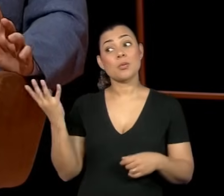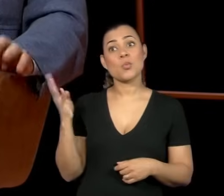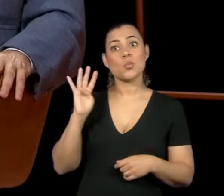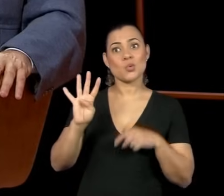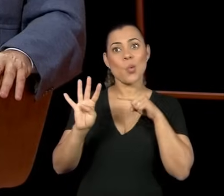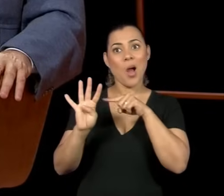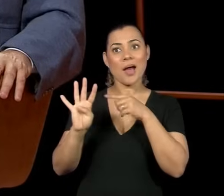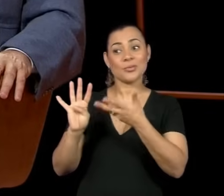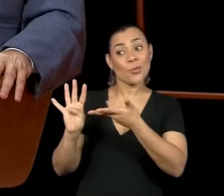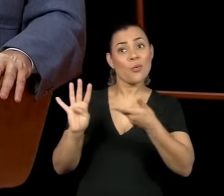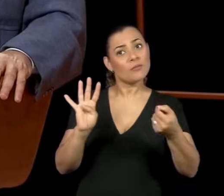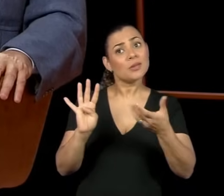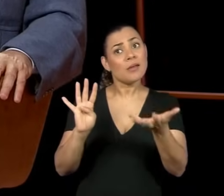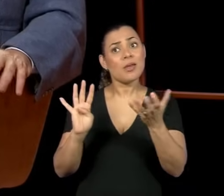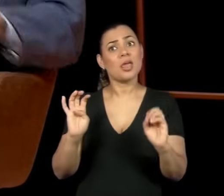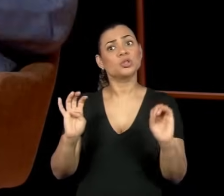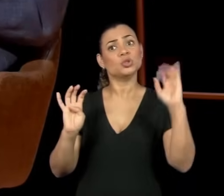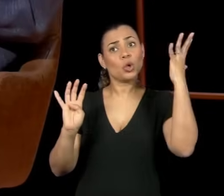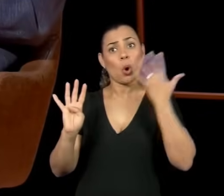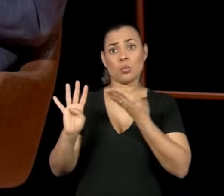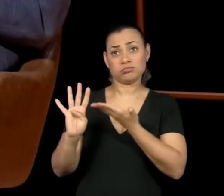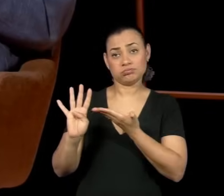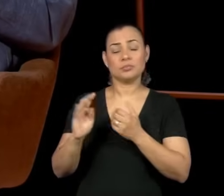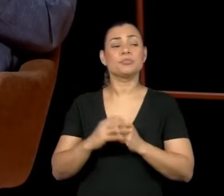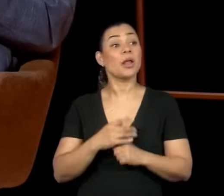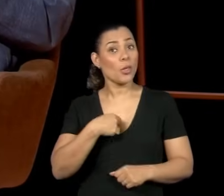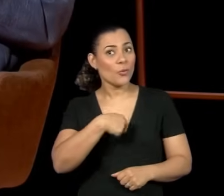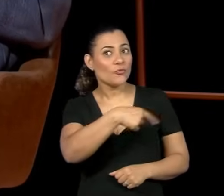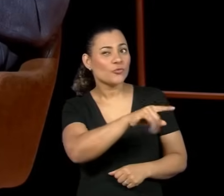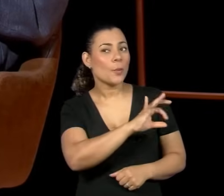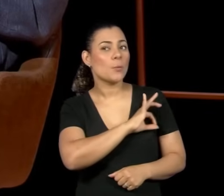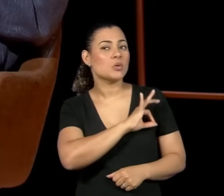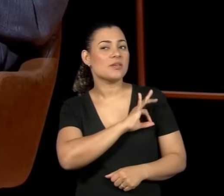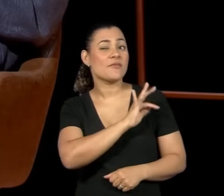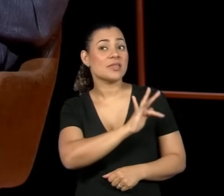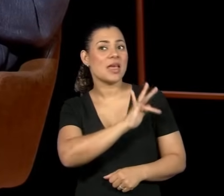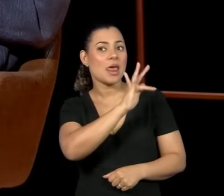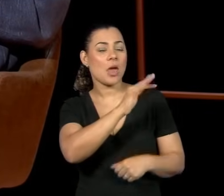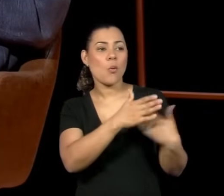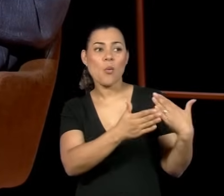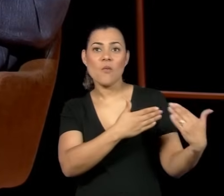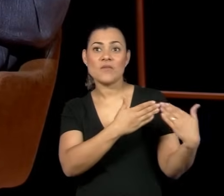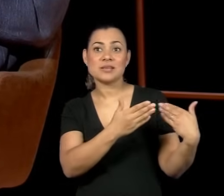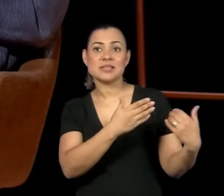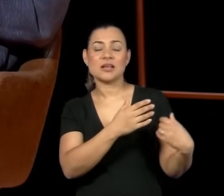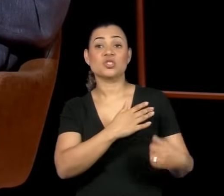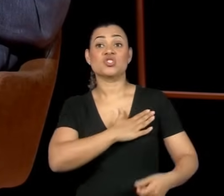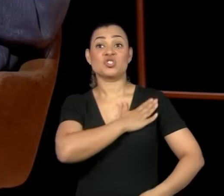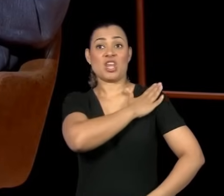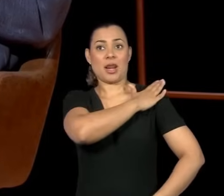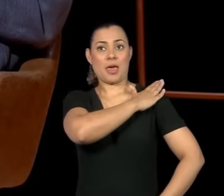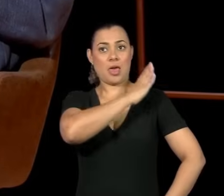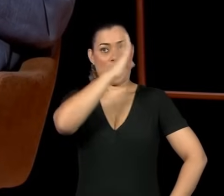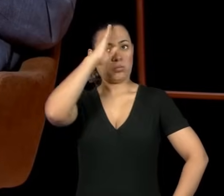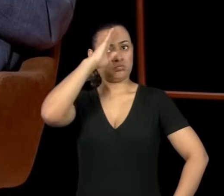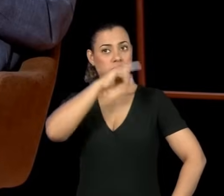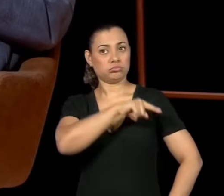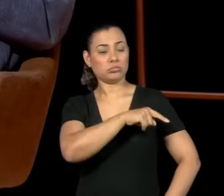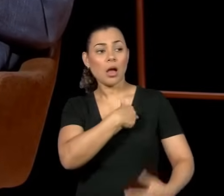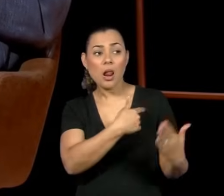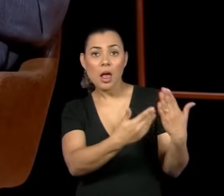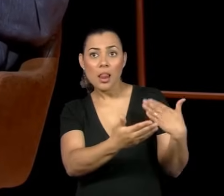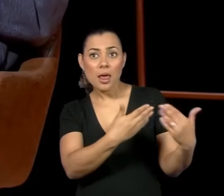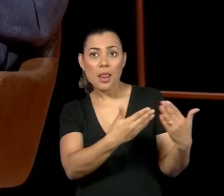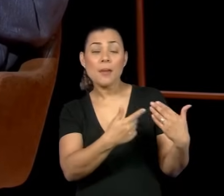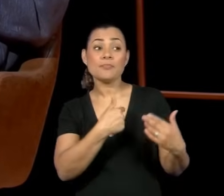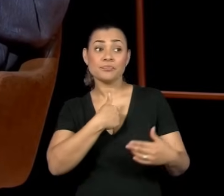né? E eu fui até a Polícia Federal falar com o general Corrêa, o Silvio Corrêa de Andrade. Falei, general,